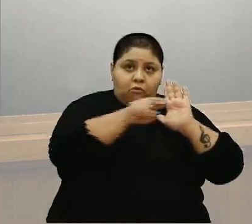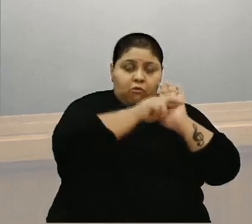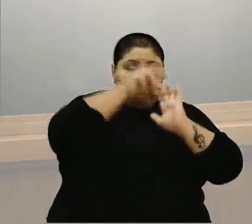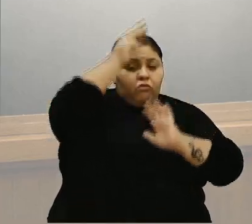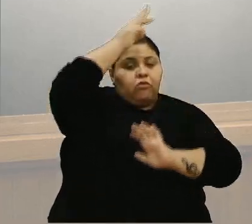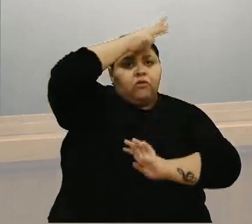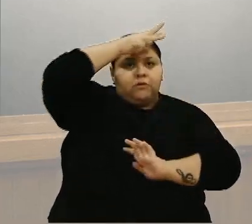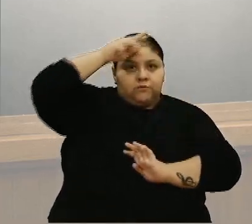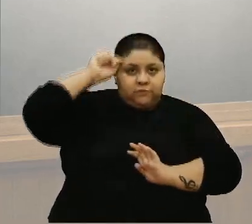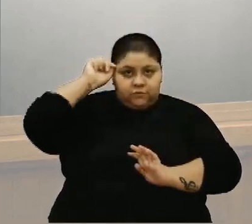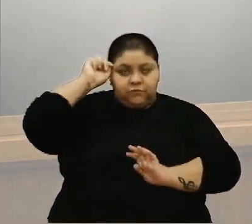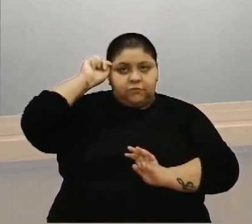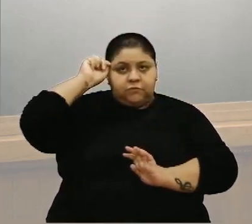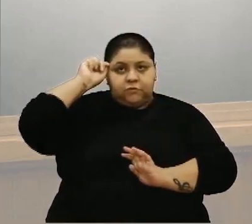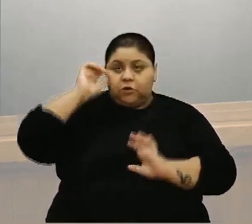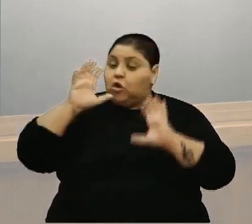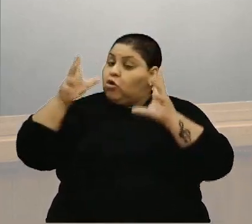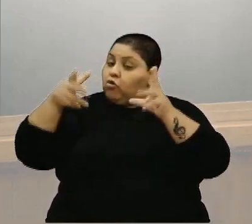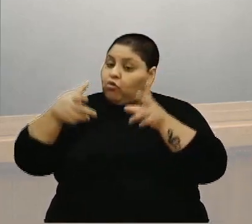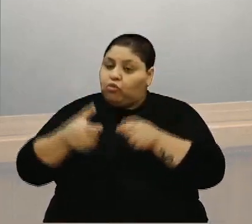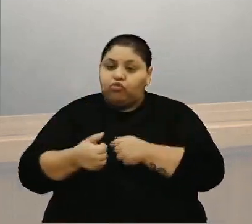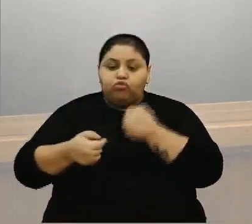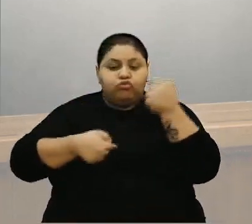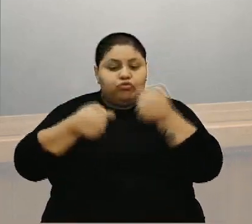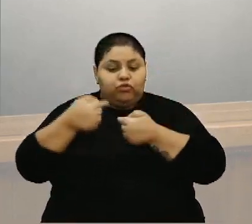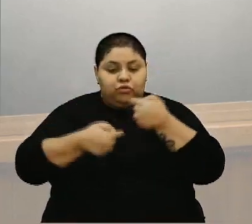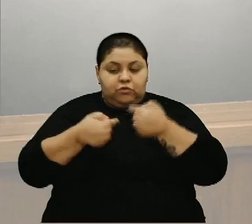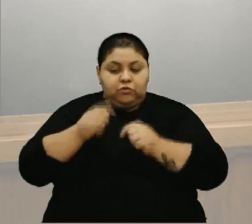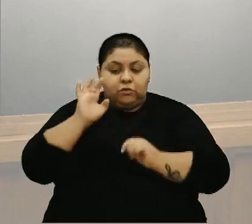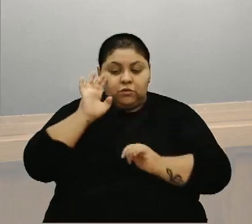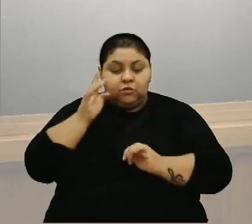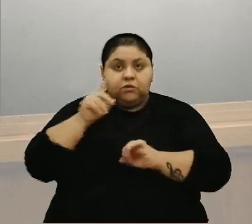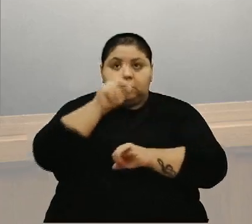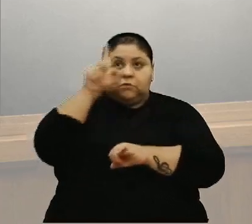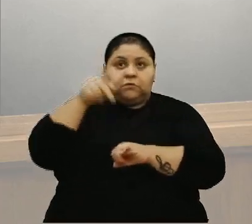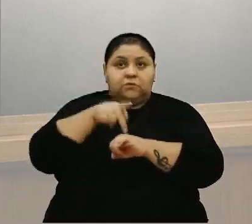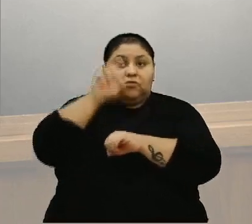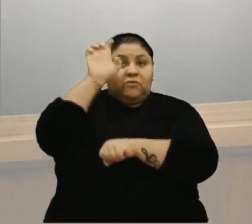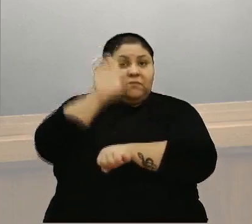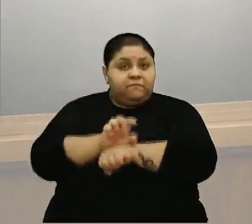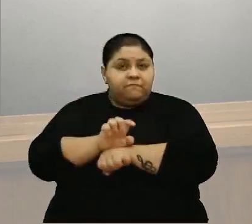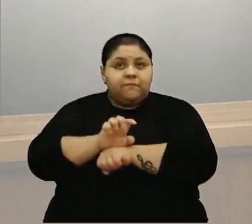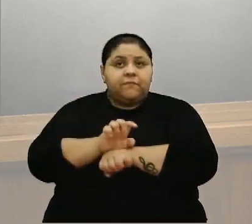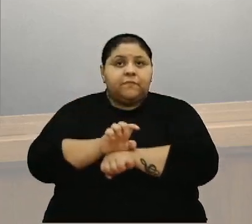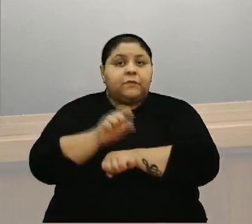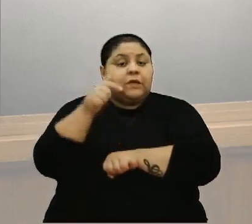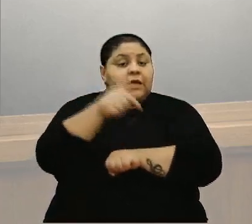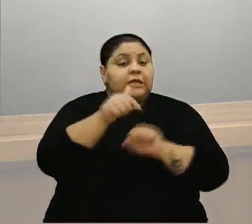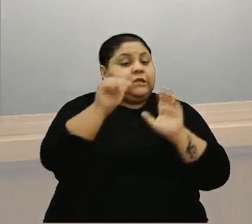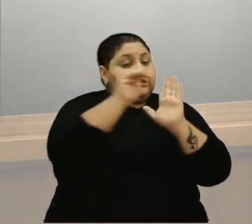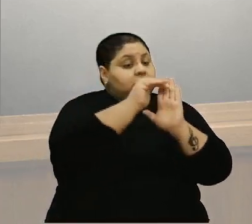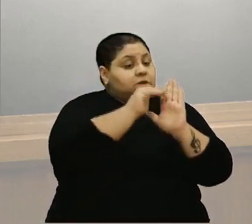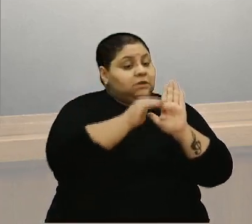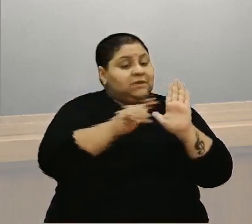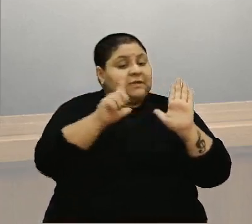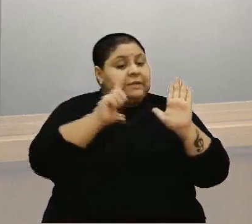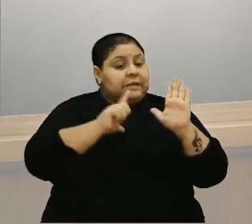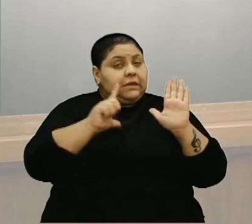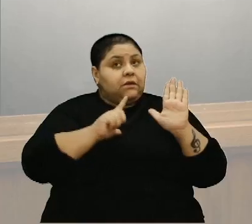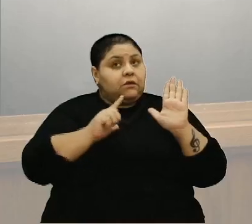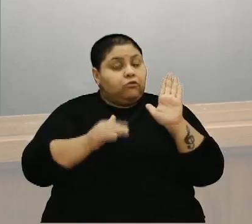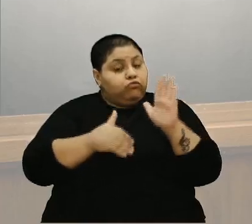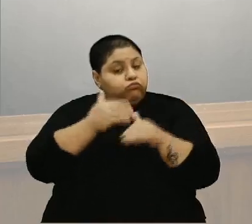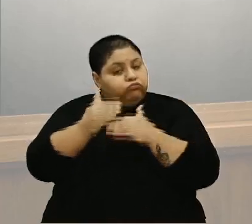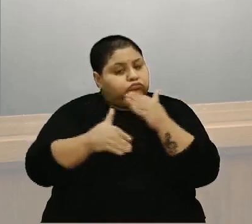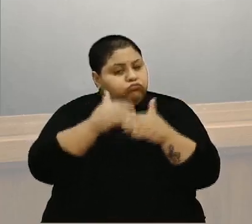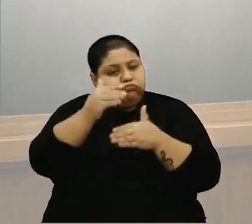município, e com tudo que nós temos discutido, que está acontecendo no Estado, este plano ele tem que ir muito mais além